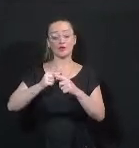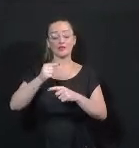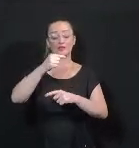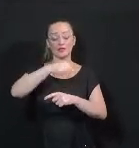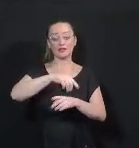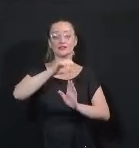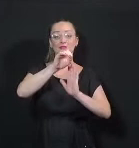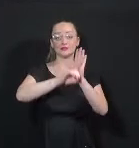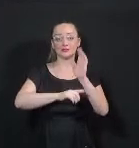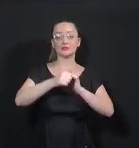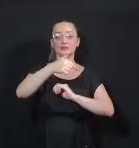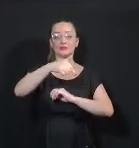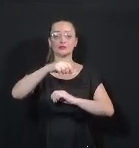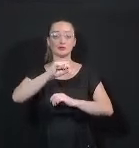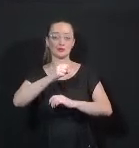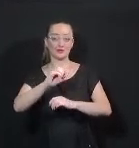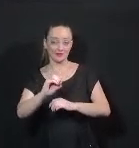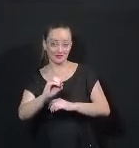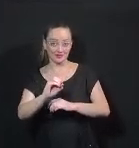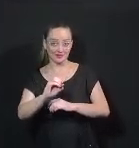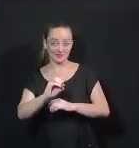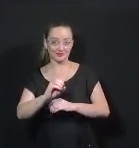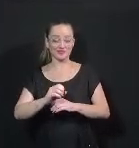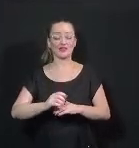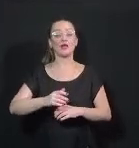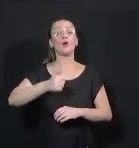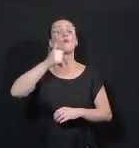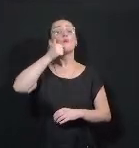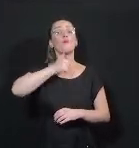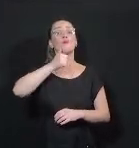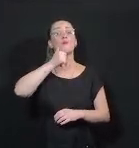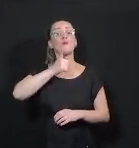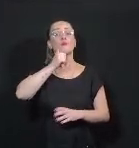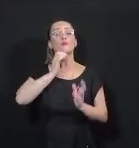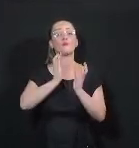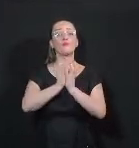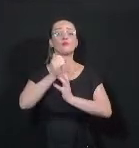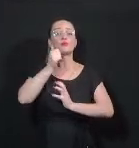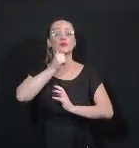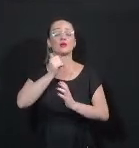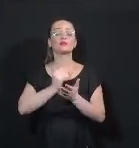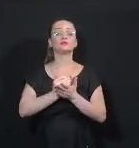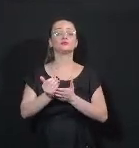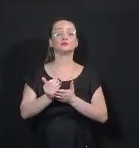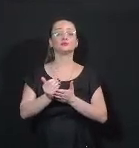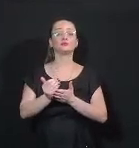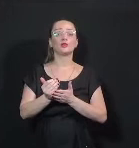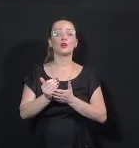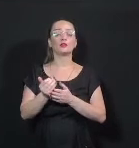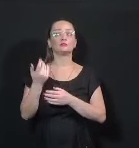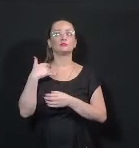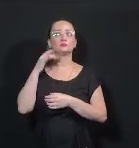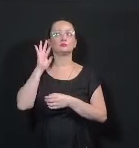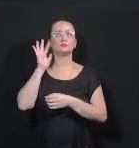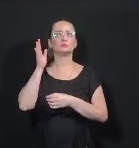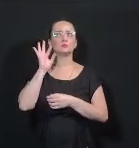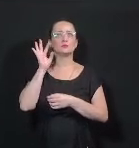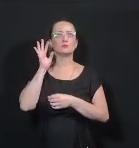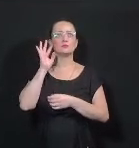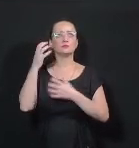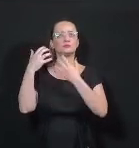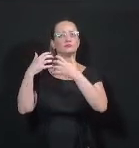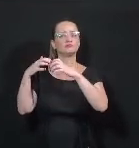de 1960, as mulheres começaram a imaginar